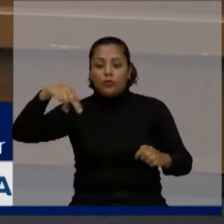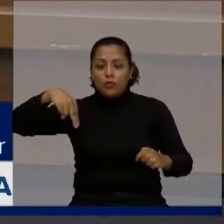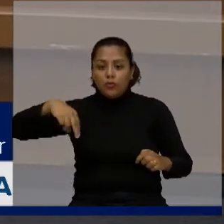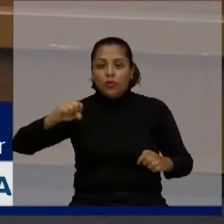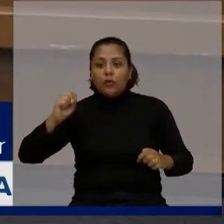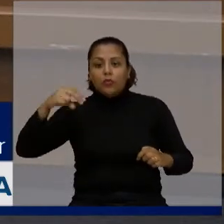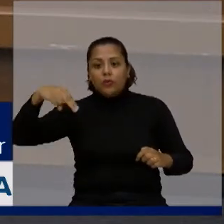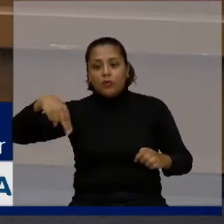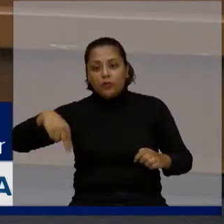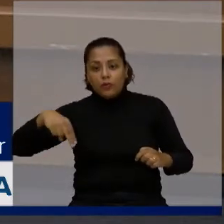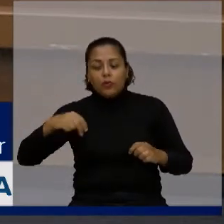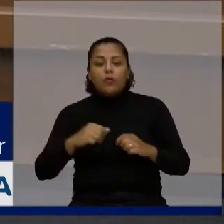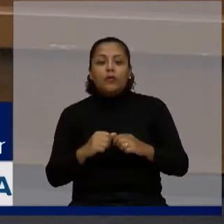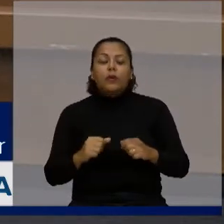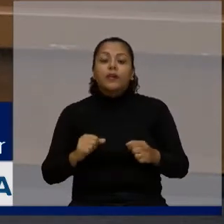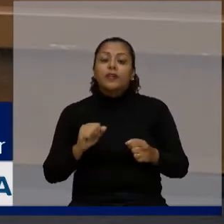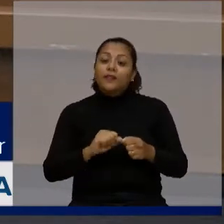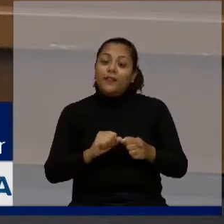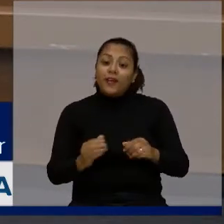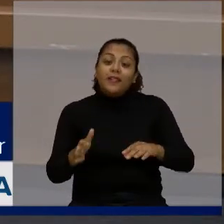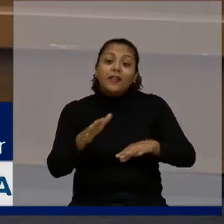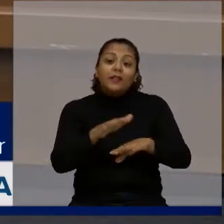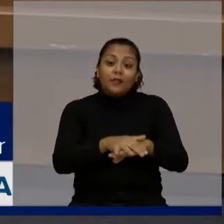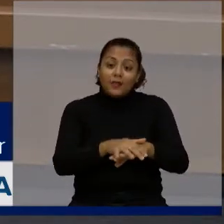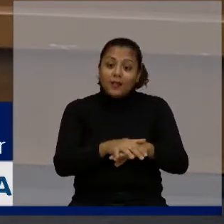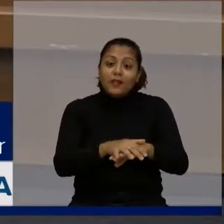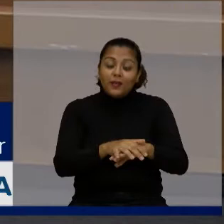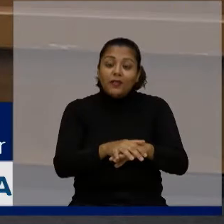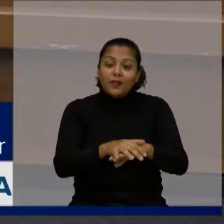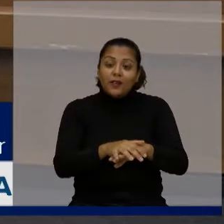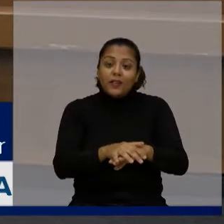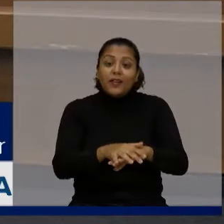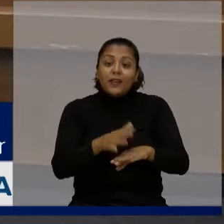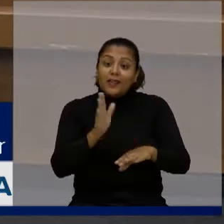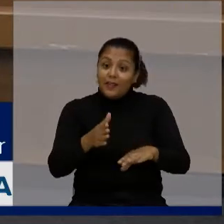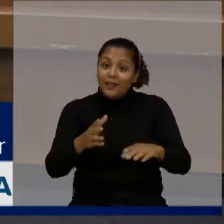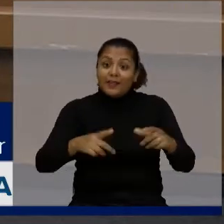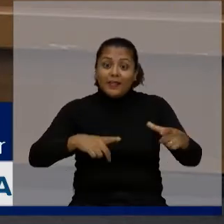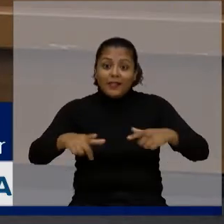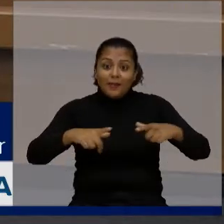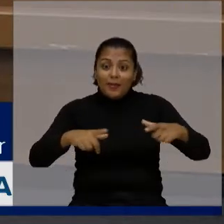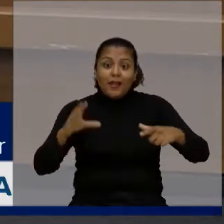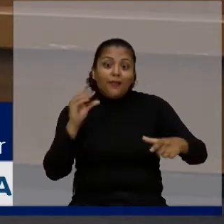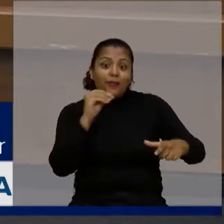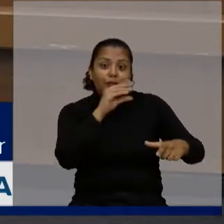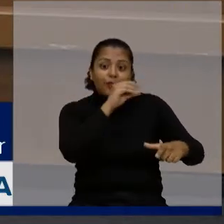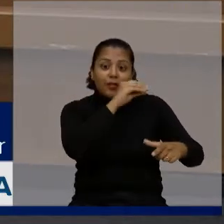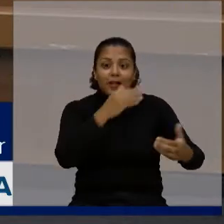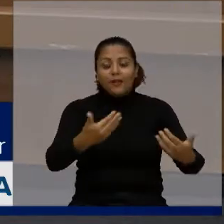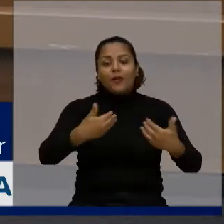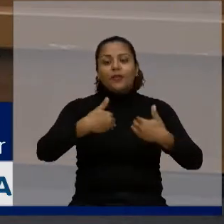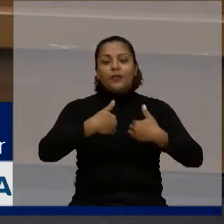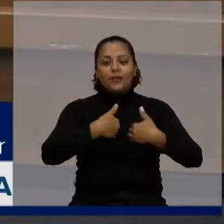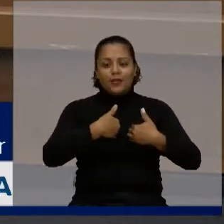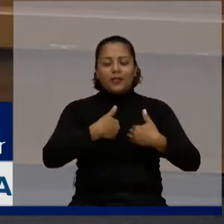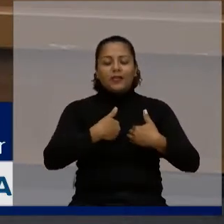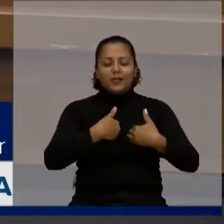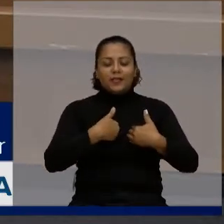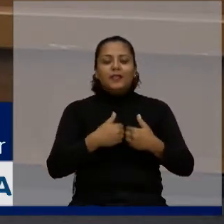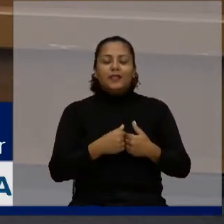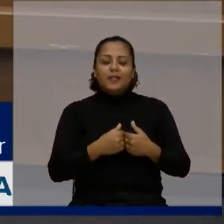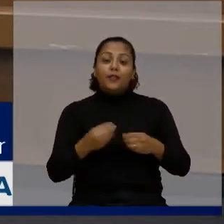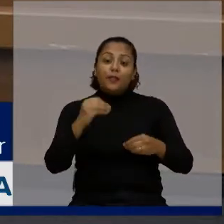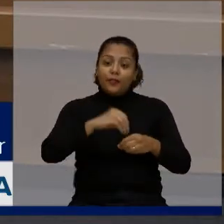inclusão, né? Contratando pessoas com autismo. Então a gente pede aí para todos os vereadores votarem